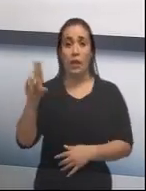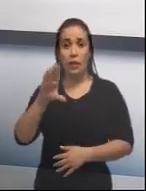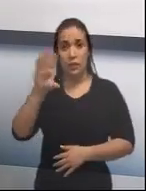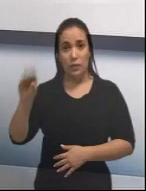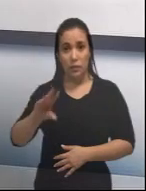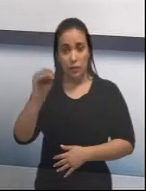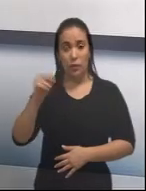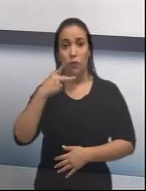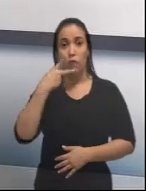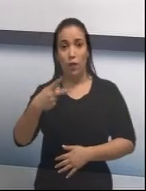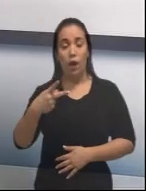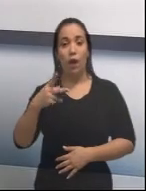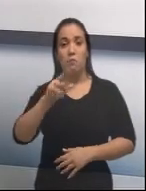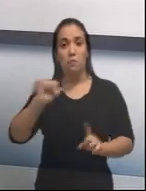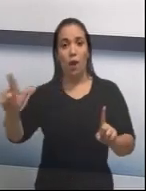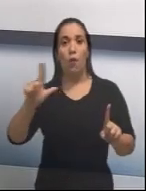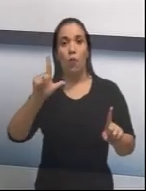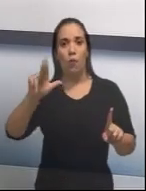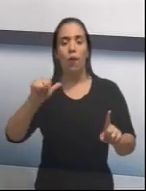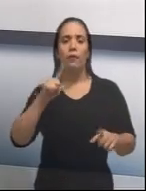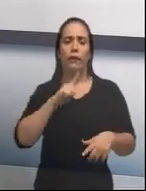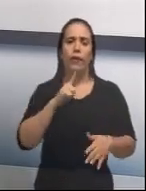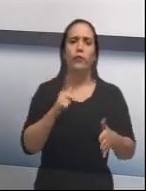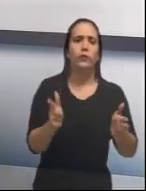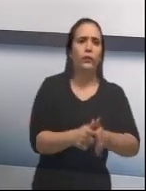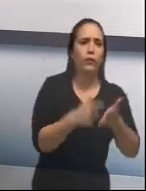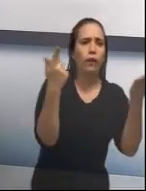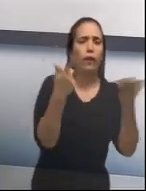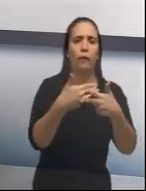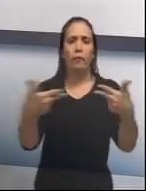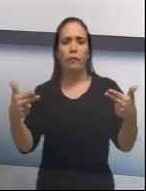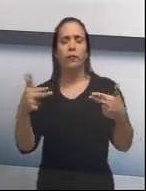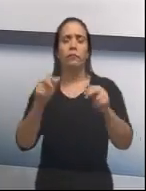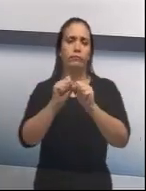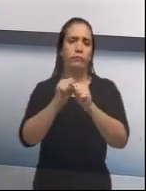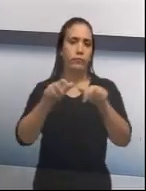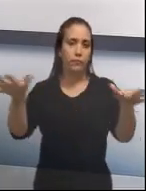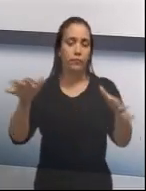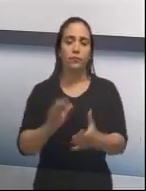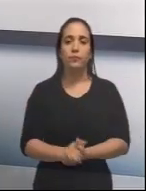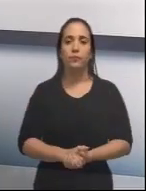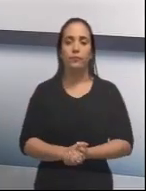Lula, aí sai tudo, sai Folha de São Paulo, sai no UOL, sai em todo canto. Mas vamos lá.